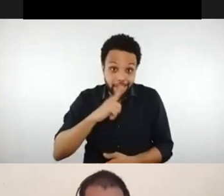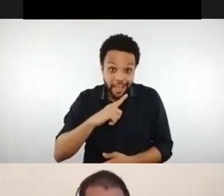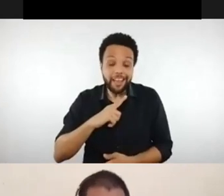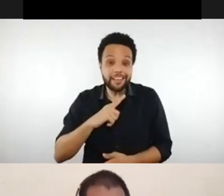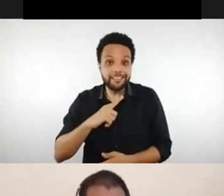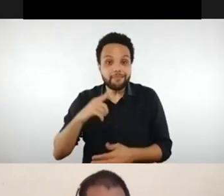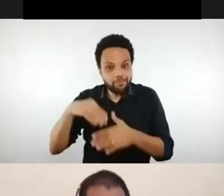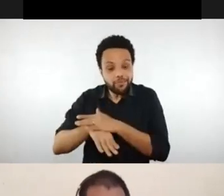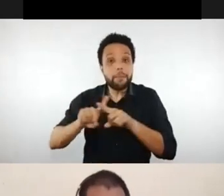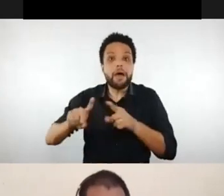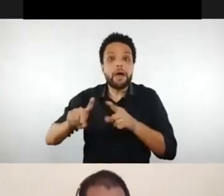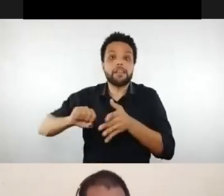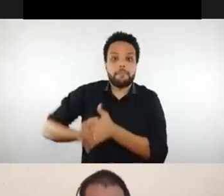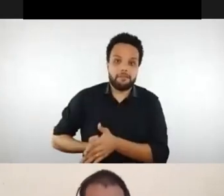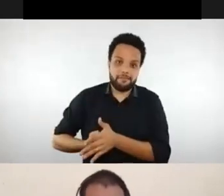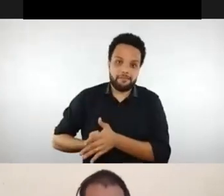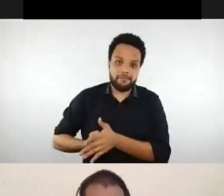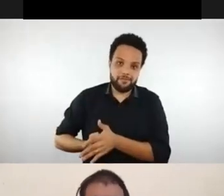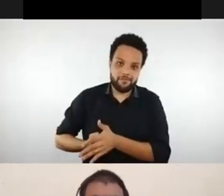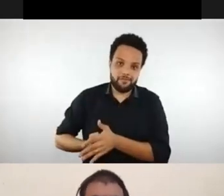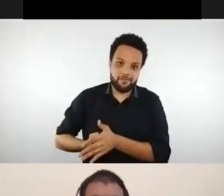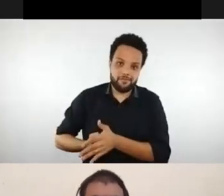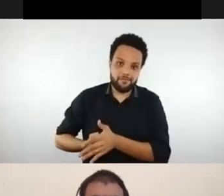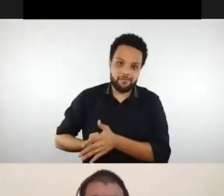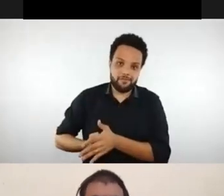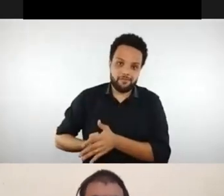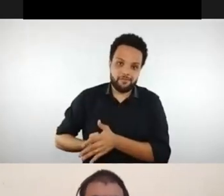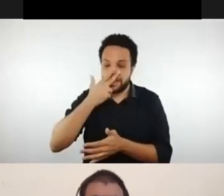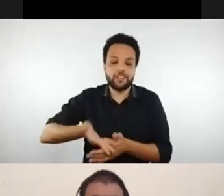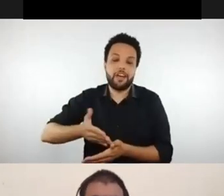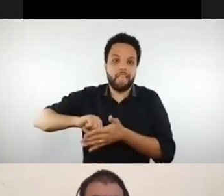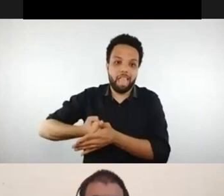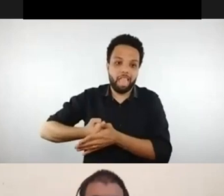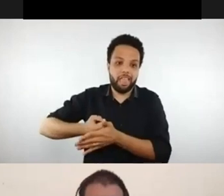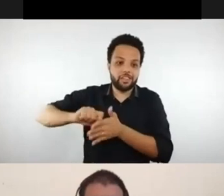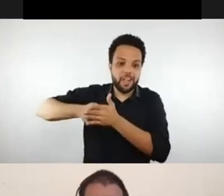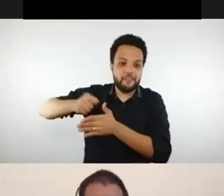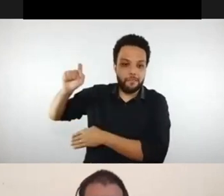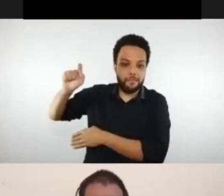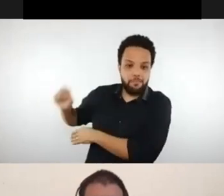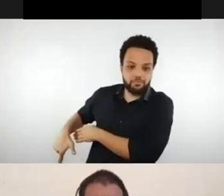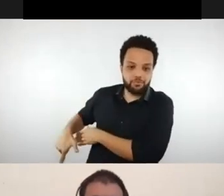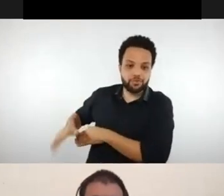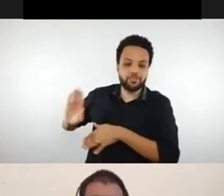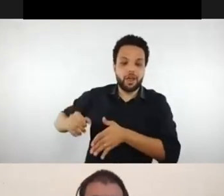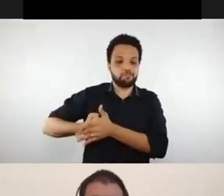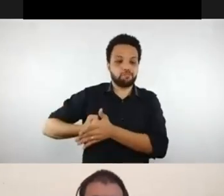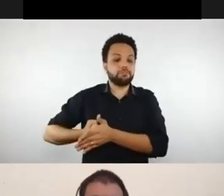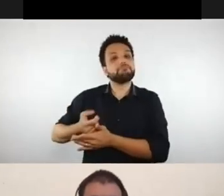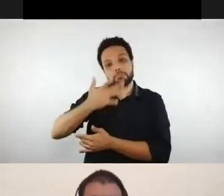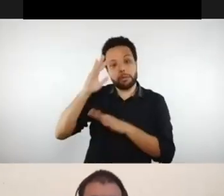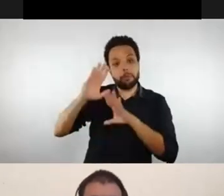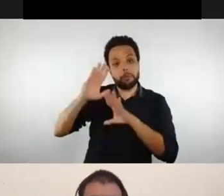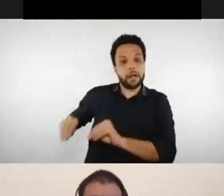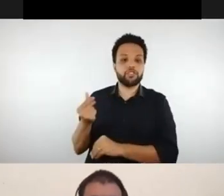tá fechado com todas as chaves possíveis, né? Então ele não tem essa distribuição. Então, assim, essa questão